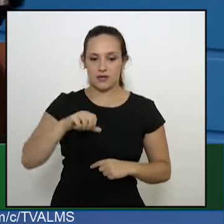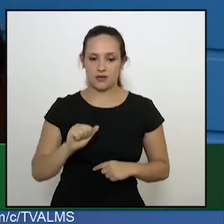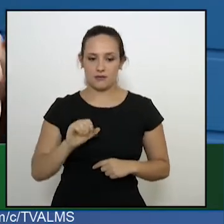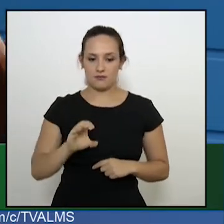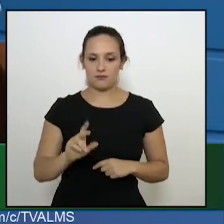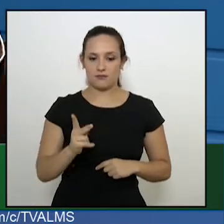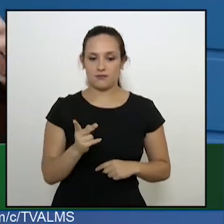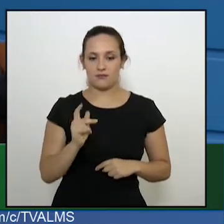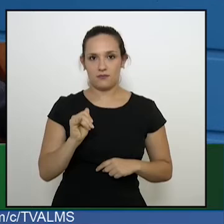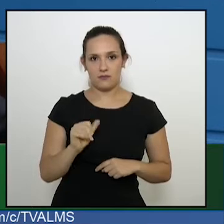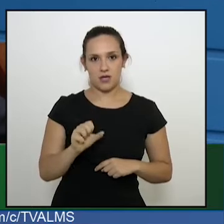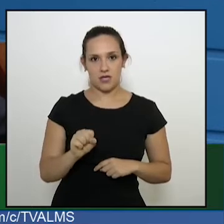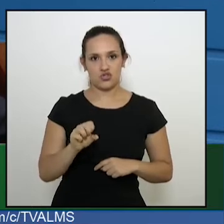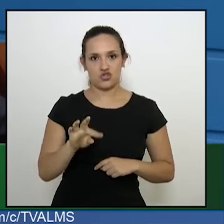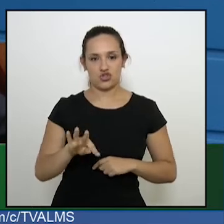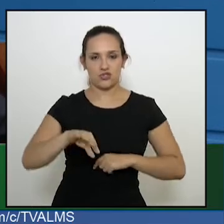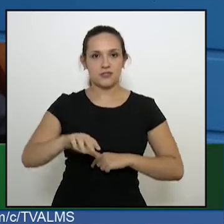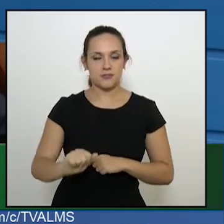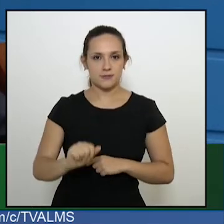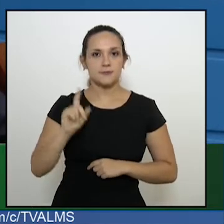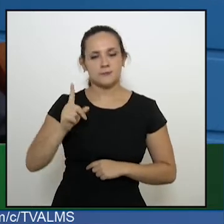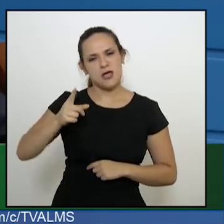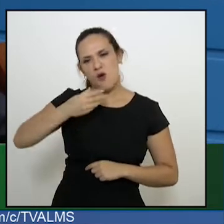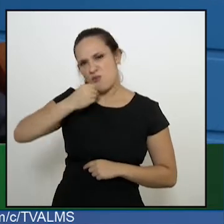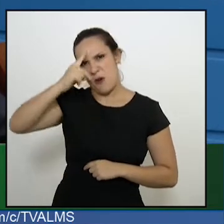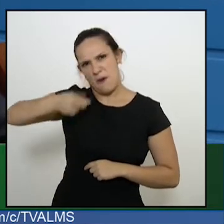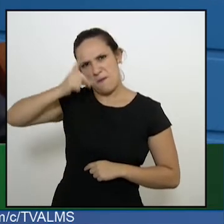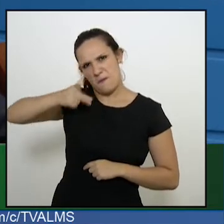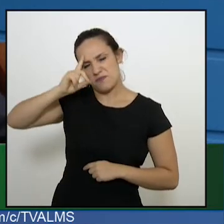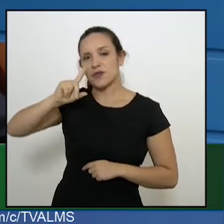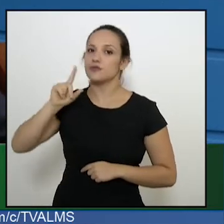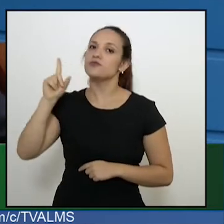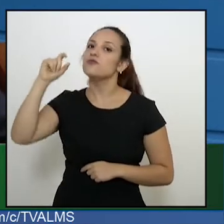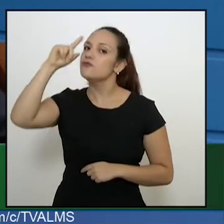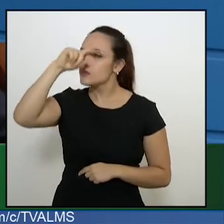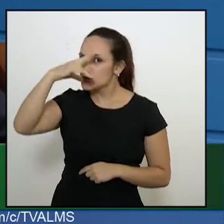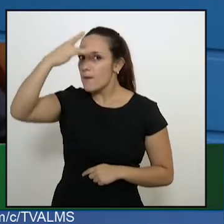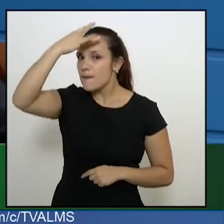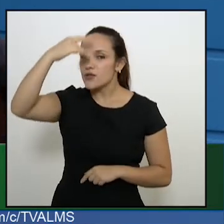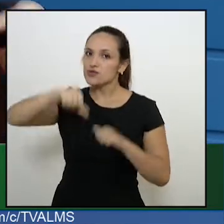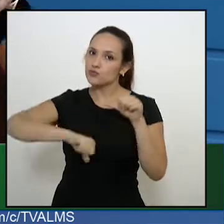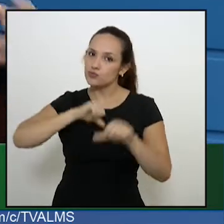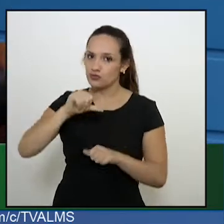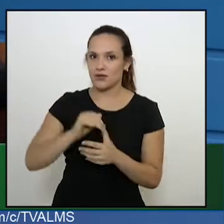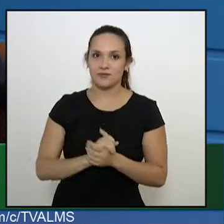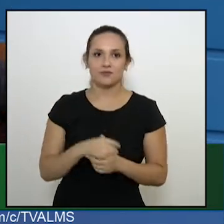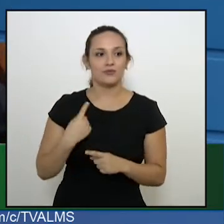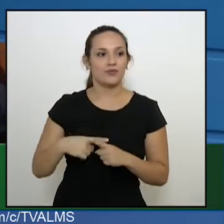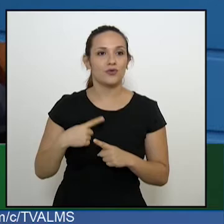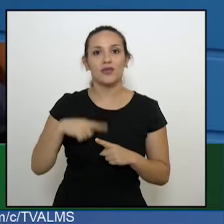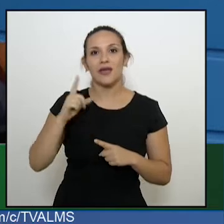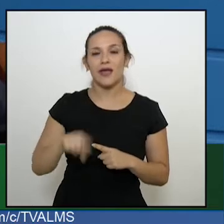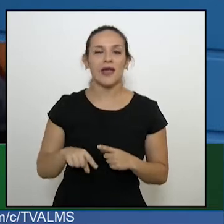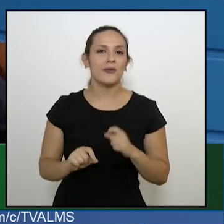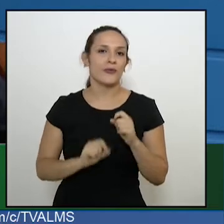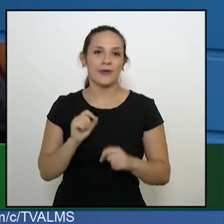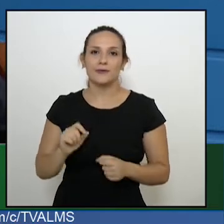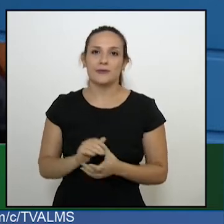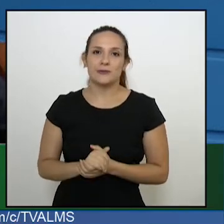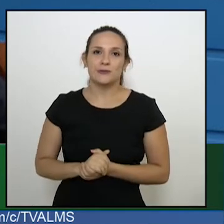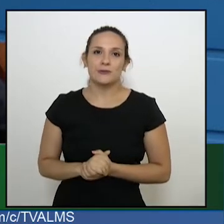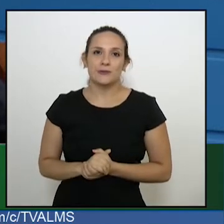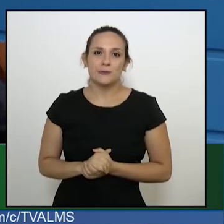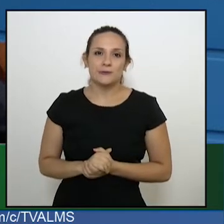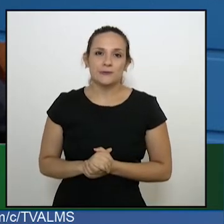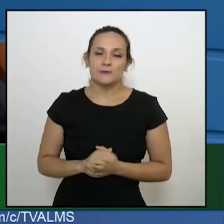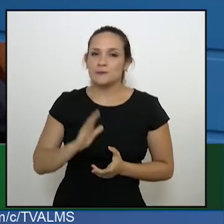que é difícil de mudar, de alterar, até porque ela é secular,